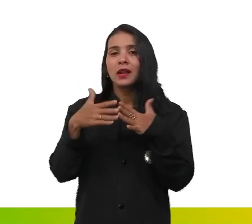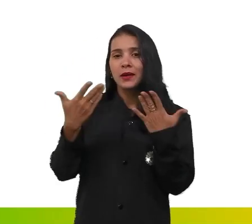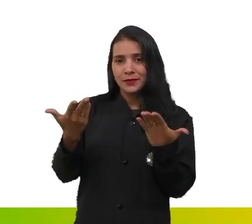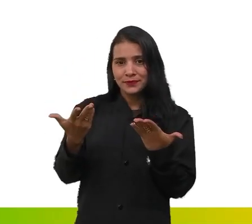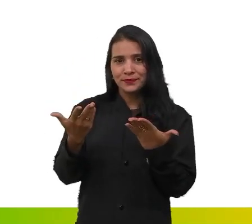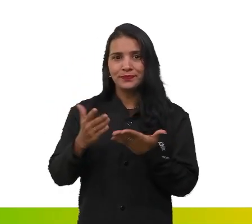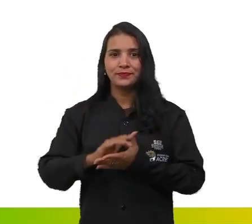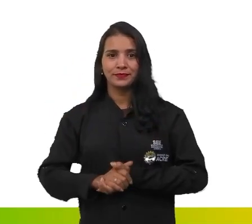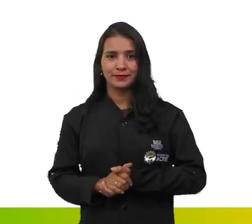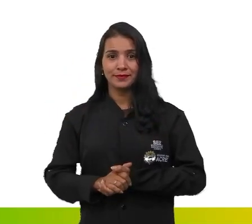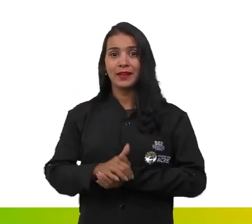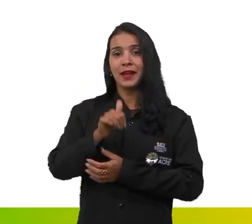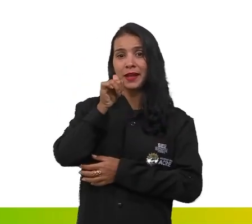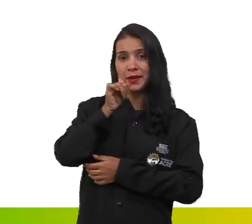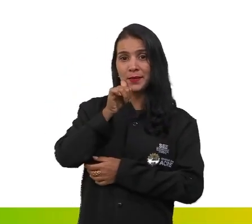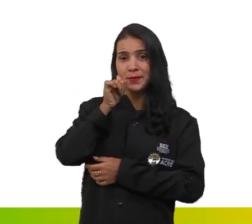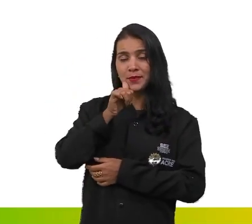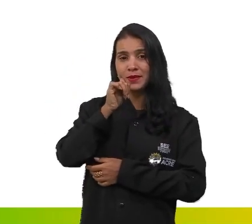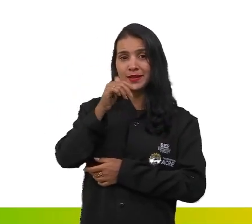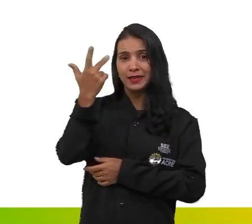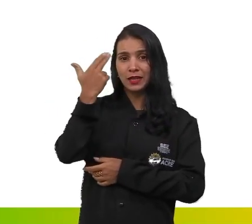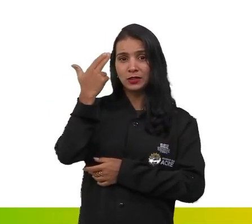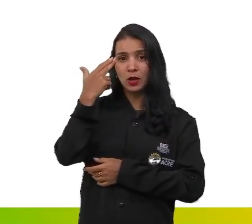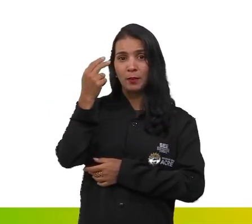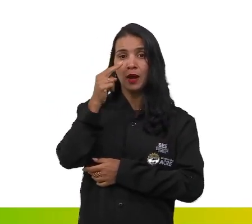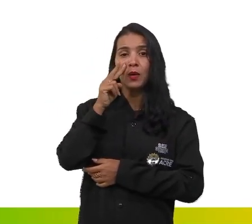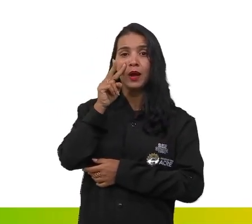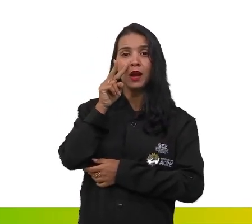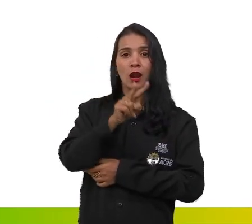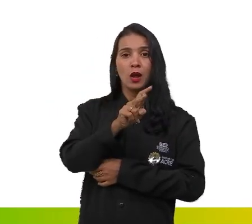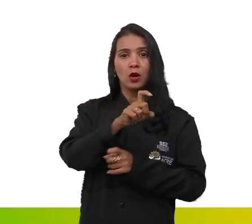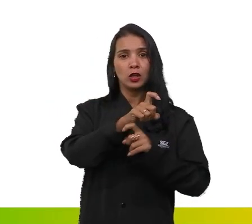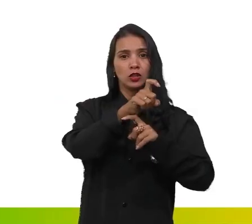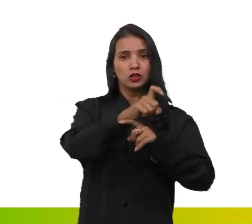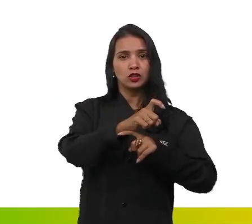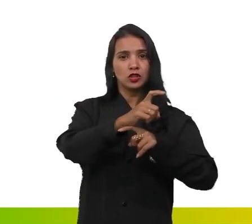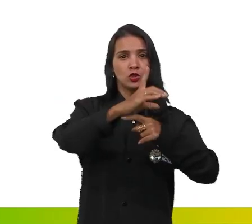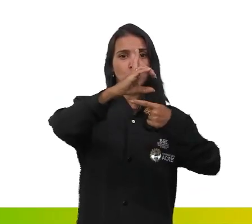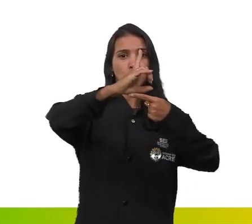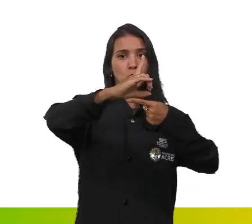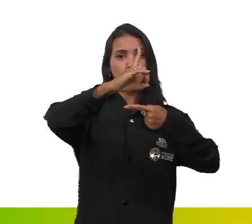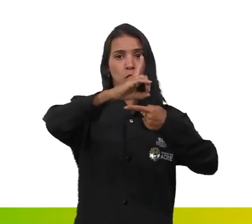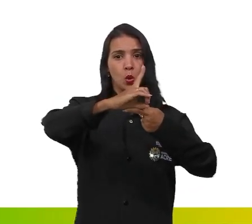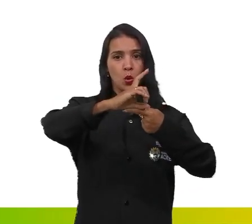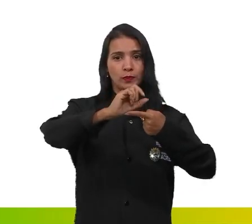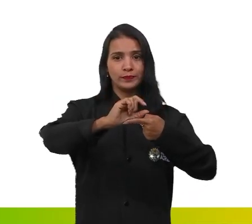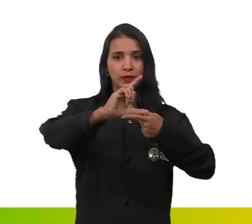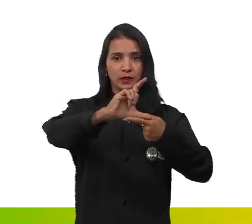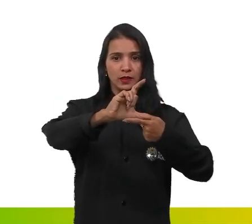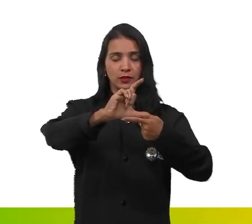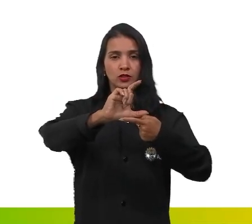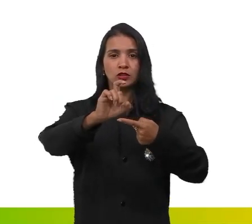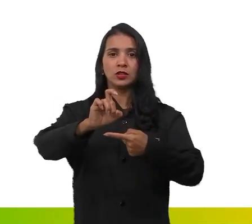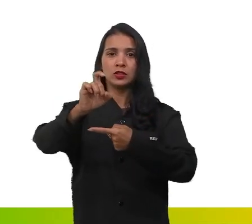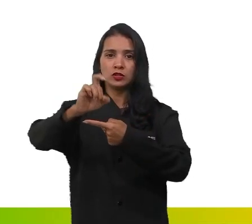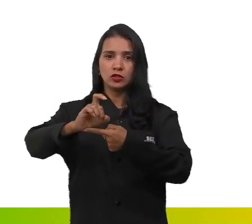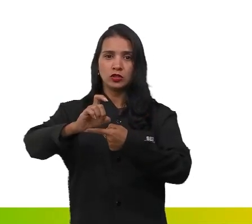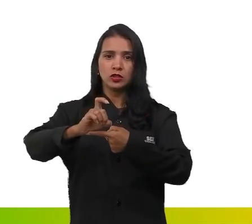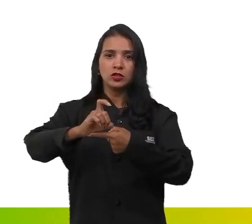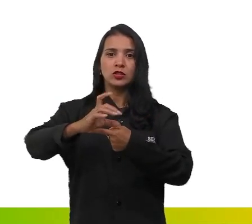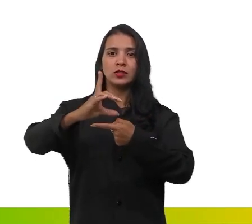X, desão, X, desão. Então, o desão, ele condiciona uma visão